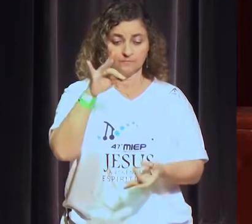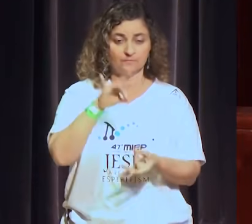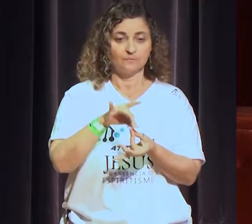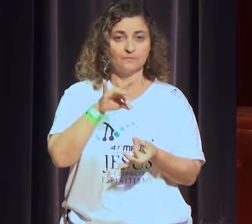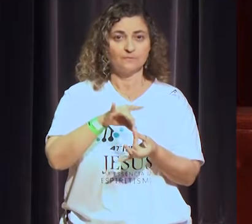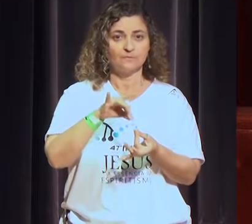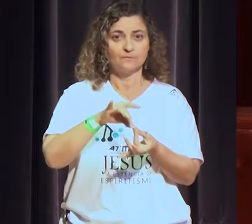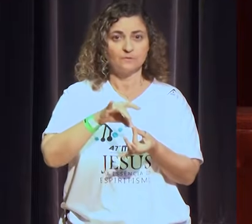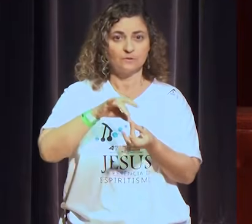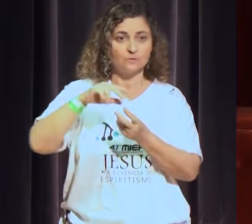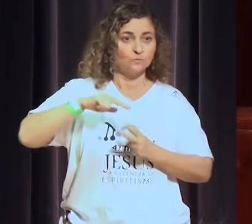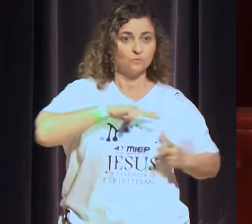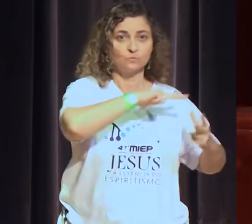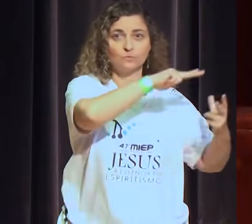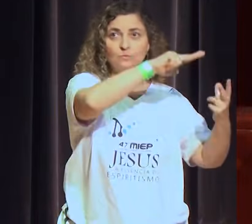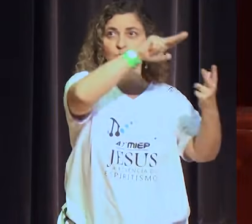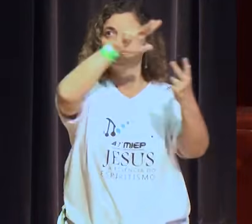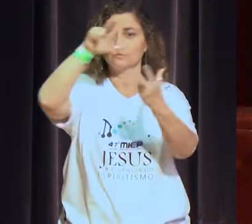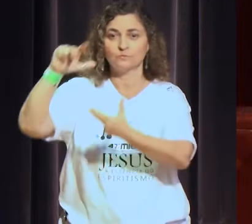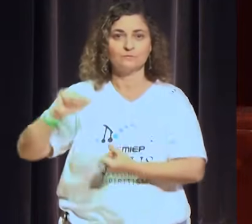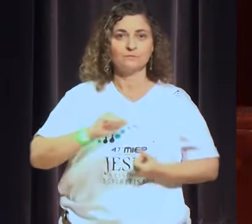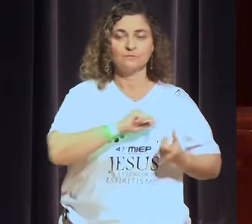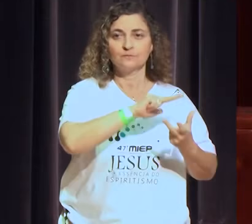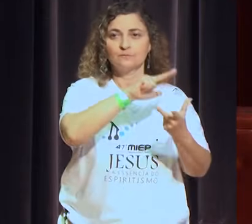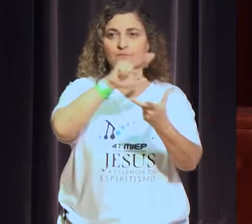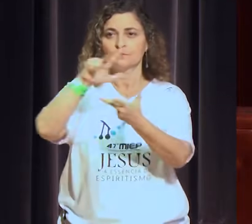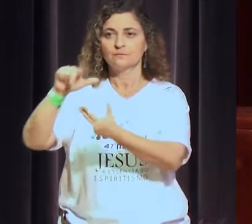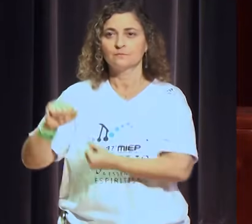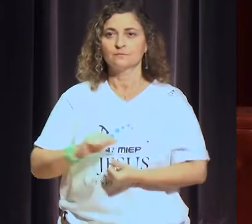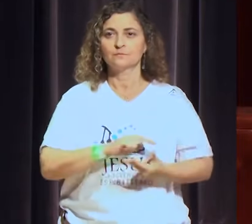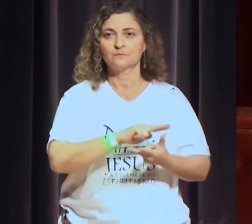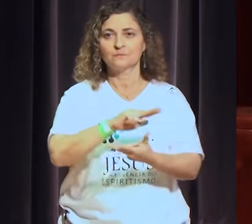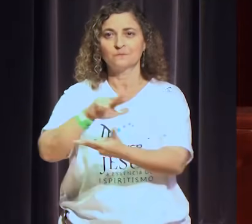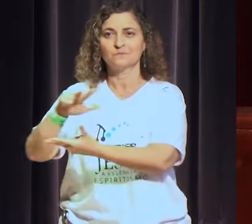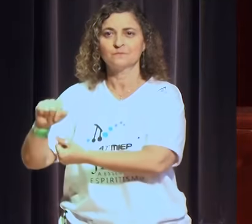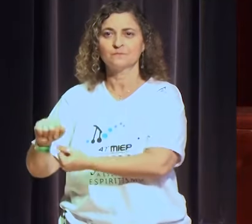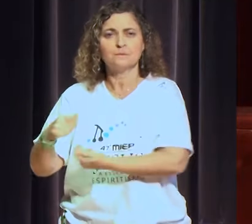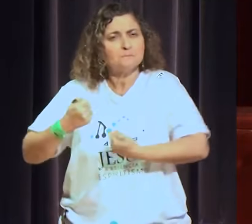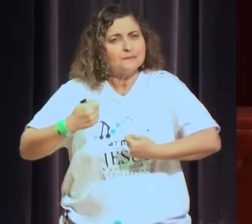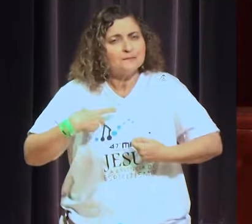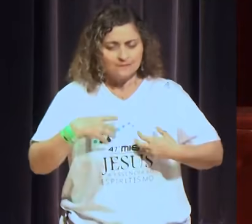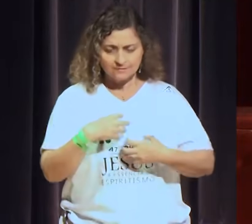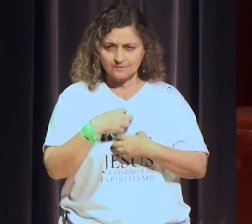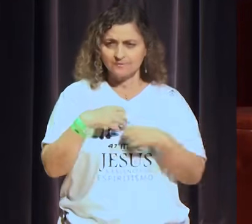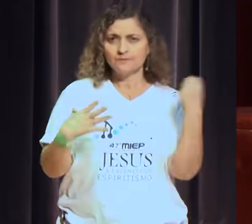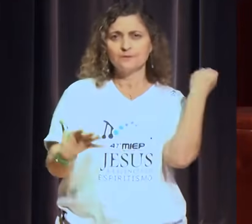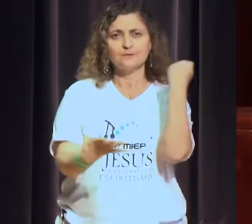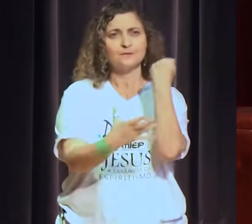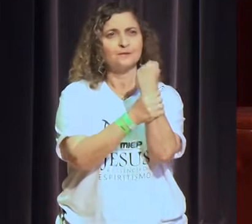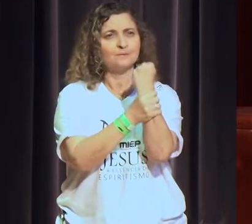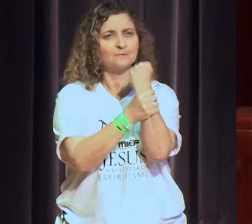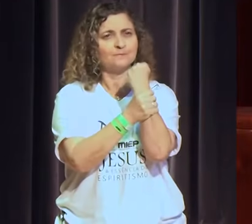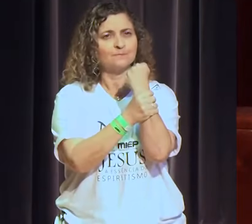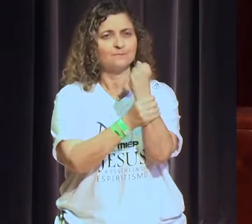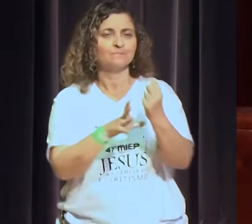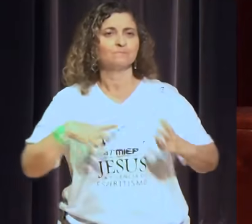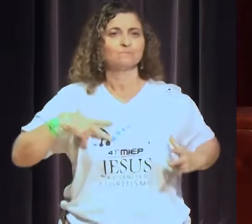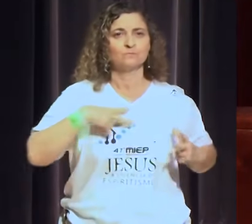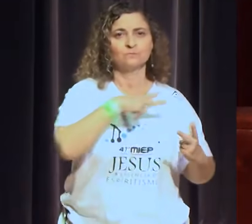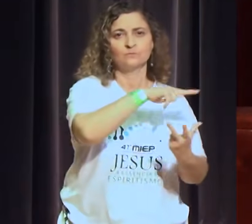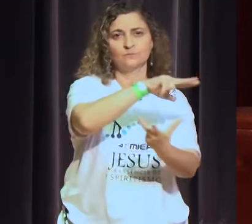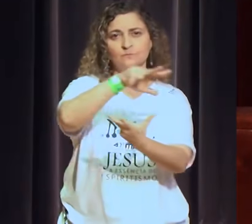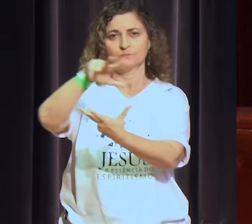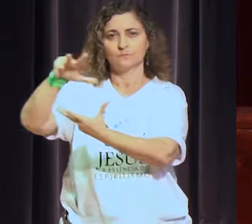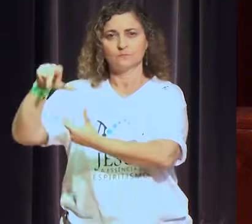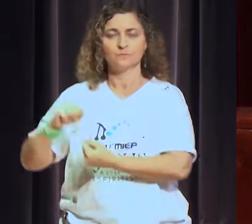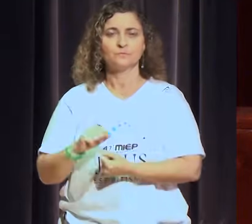Espírito de universalidade. A gente precisa começar a sentir segurança no universal. E não